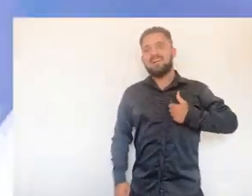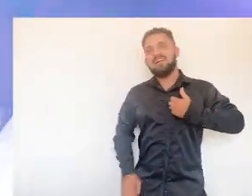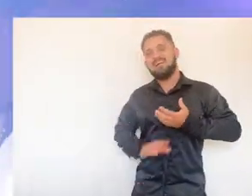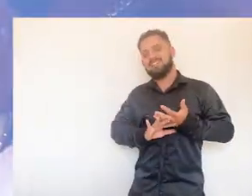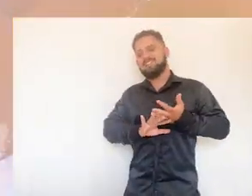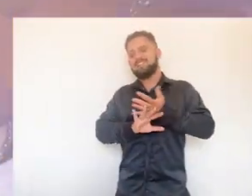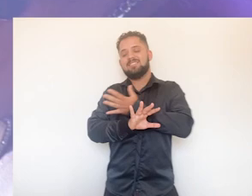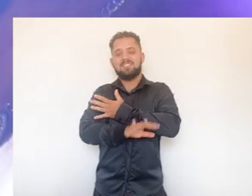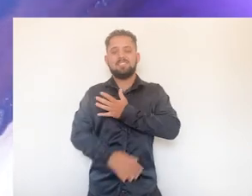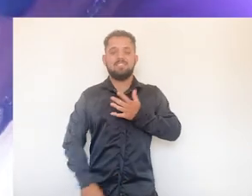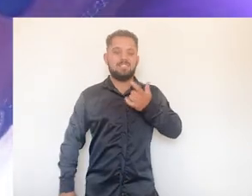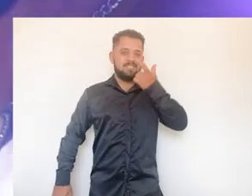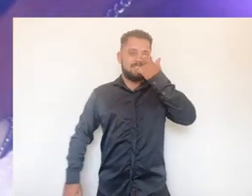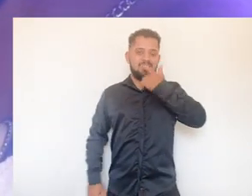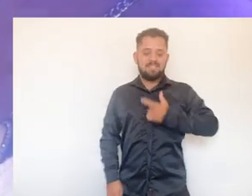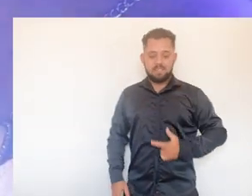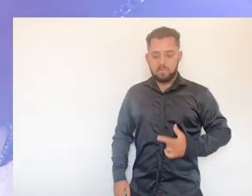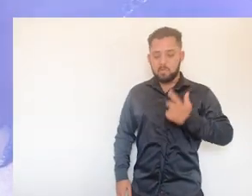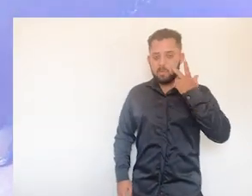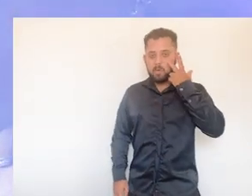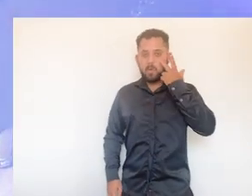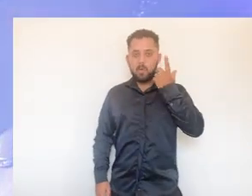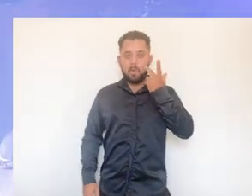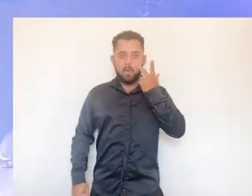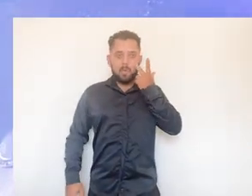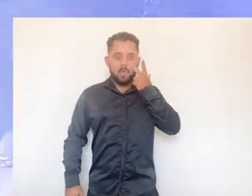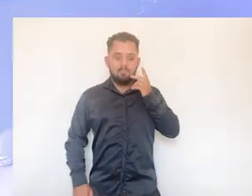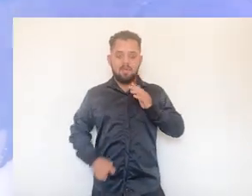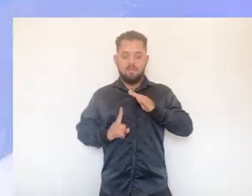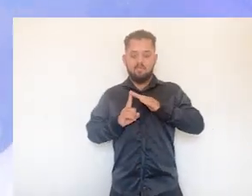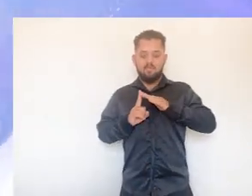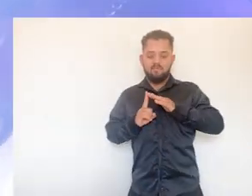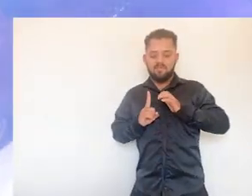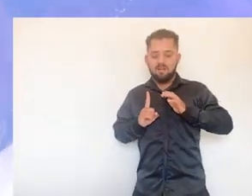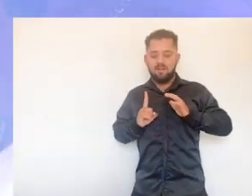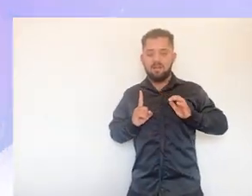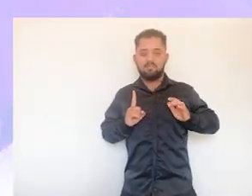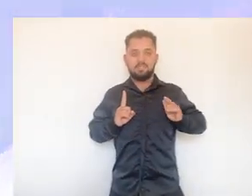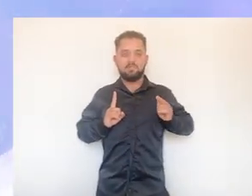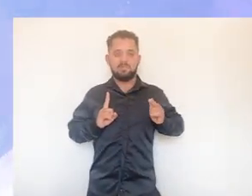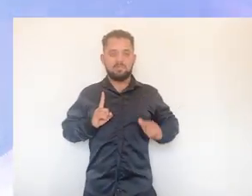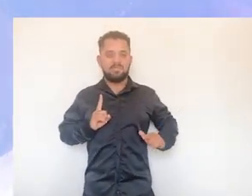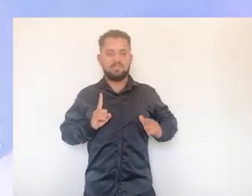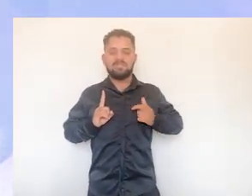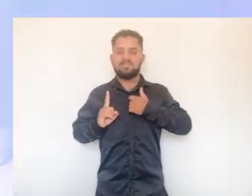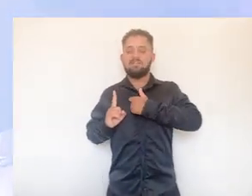figura atômica.